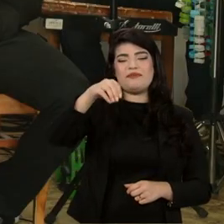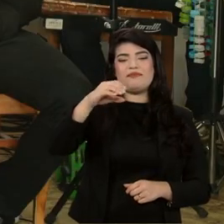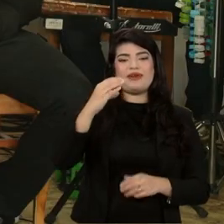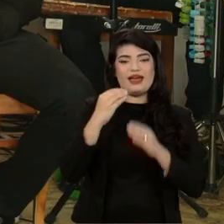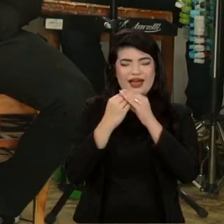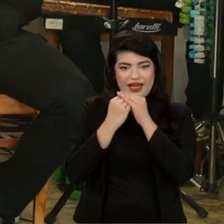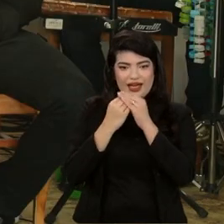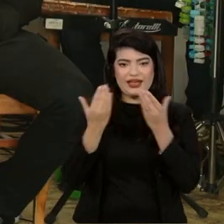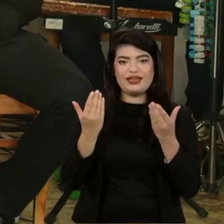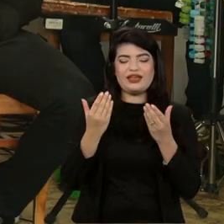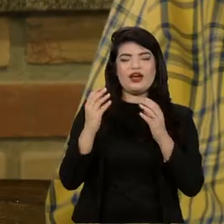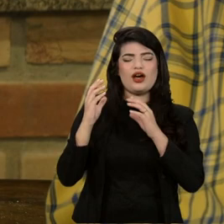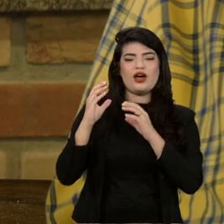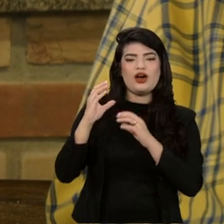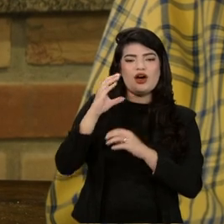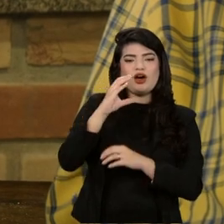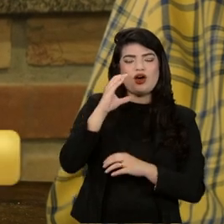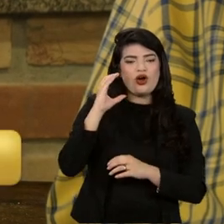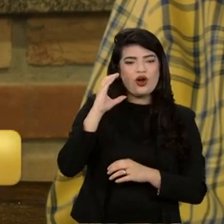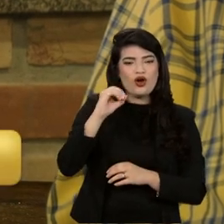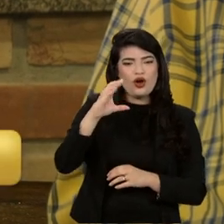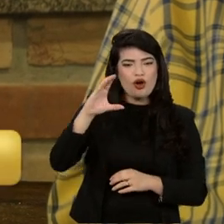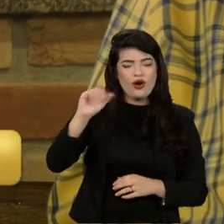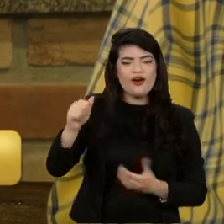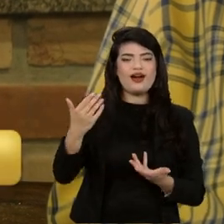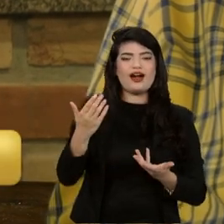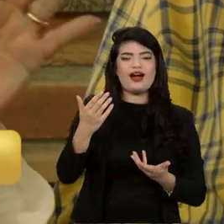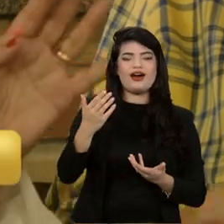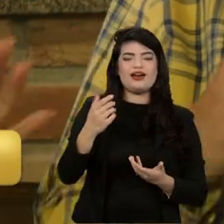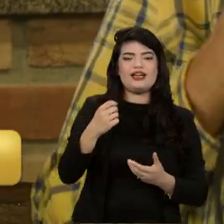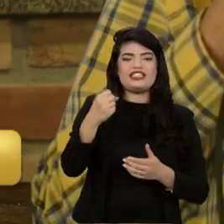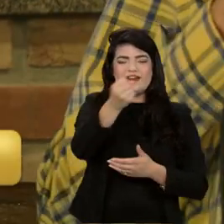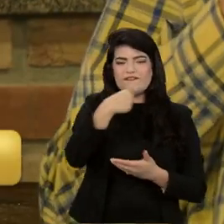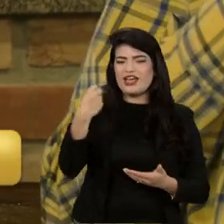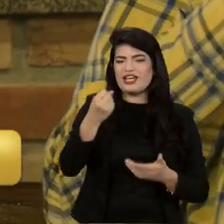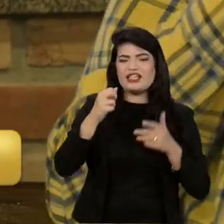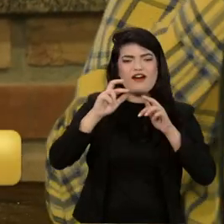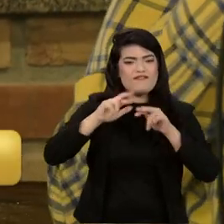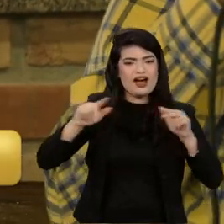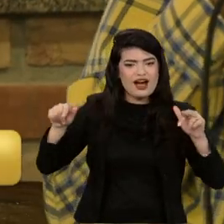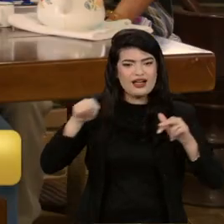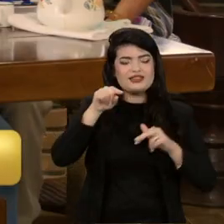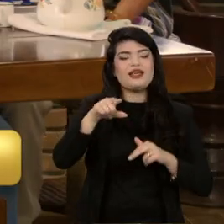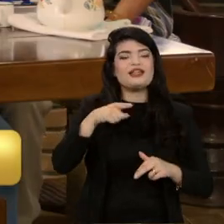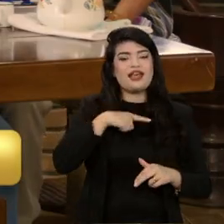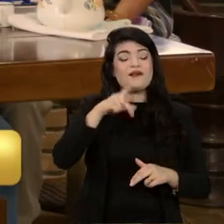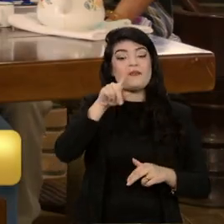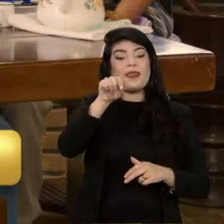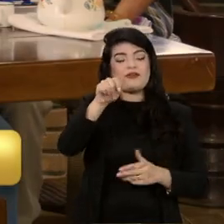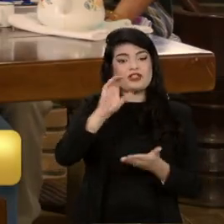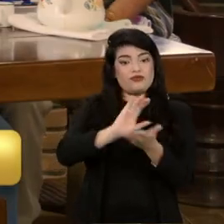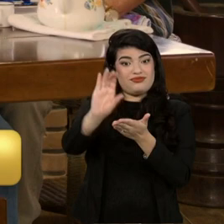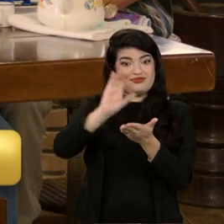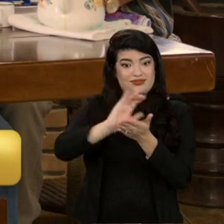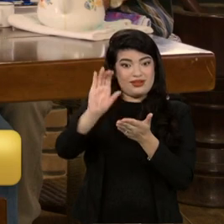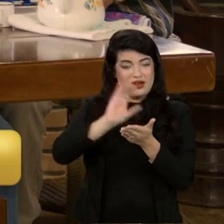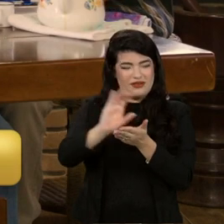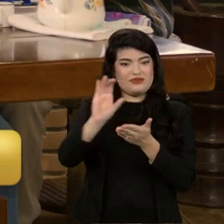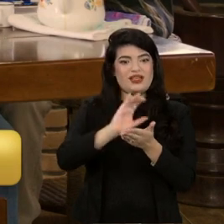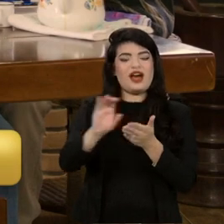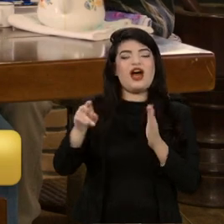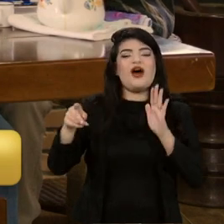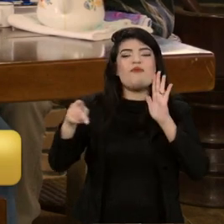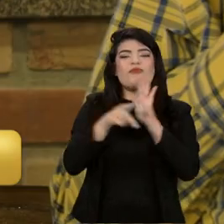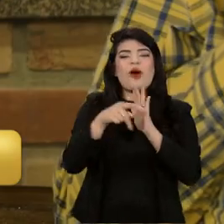Soufflé, Coca-Cola, Colgate, cervejas, muitos. Vocês aí, muitos. Manda a grana desse comercial de graça aí, tá,